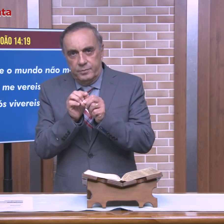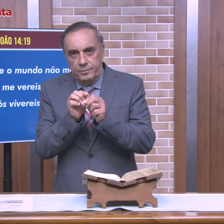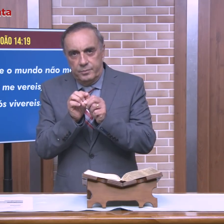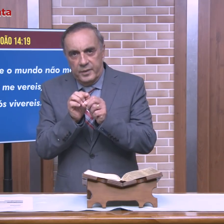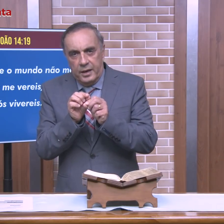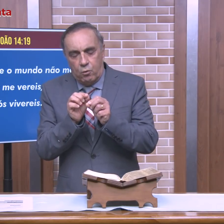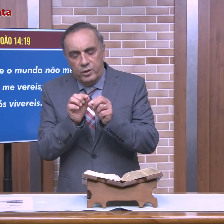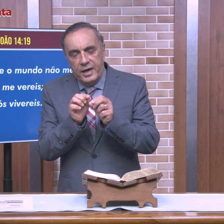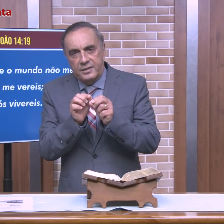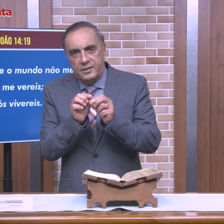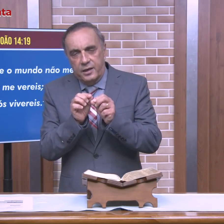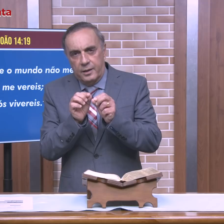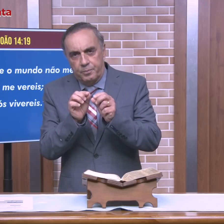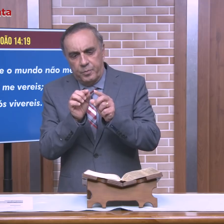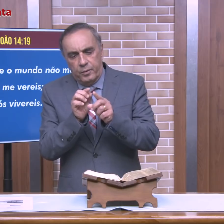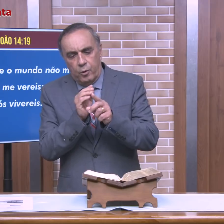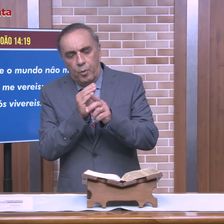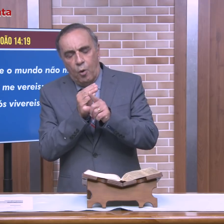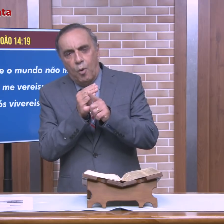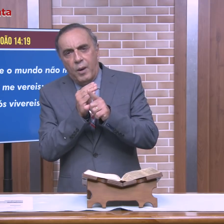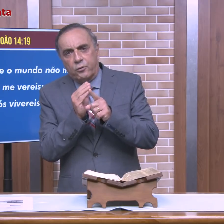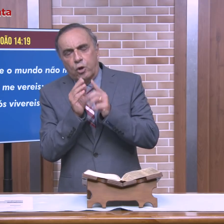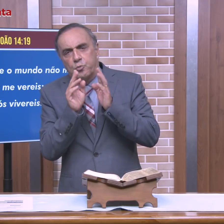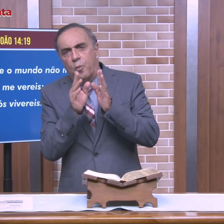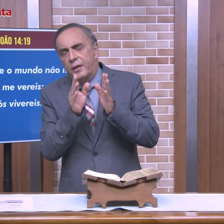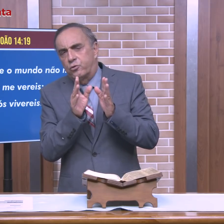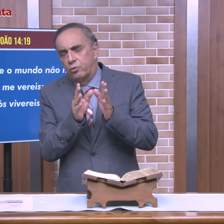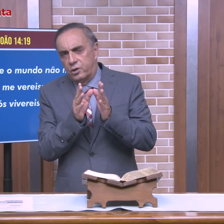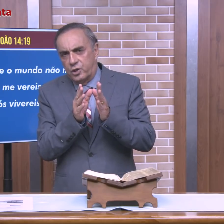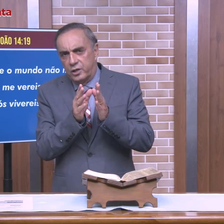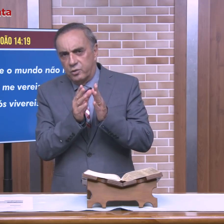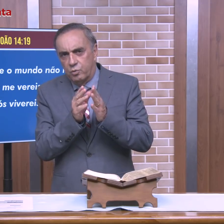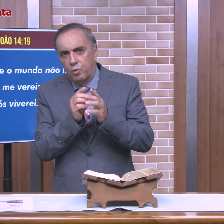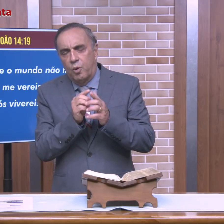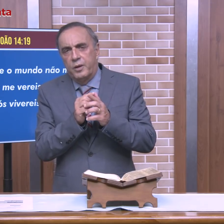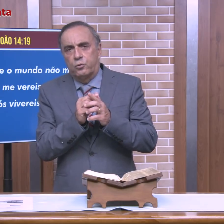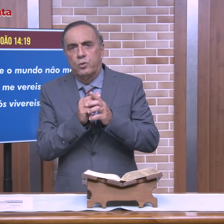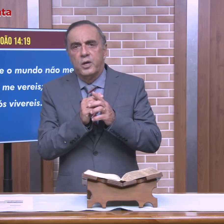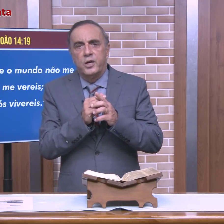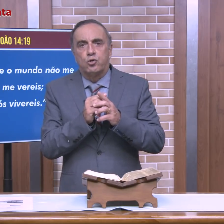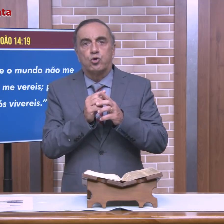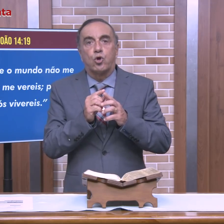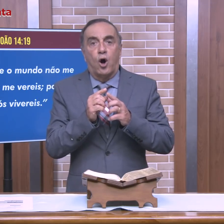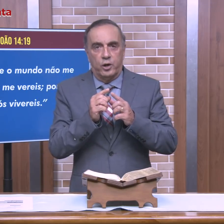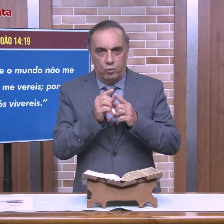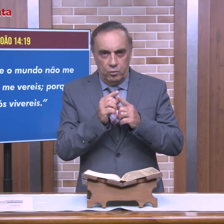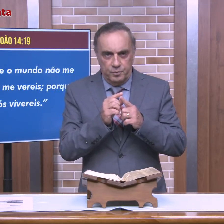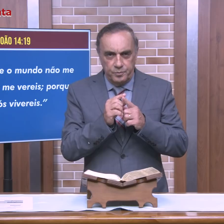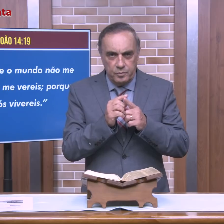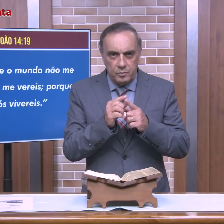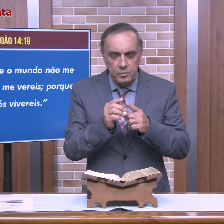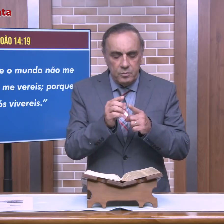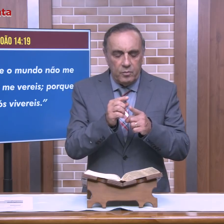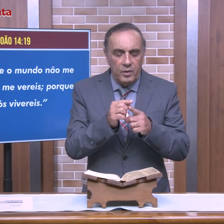igreja, ela conhece, há dois momentos do cristianismo. O momento